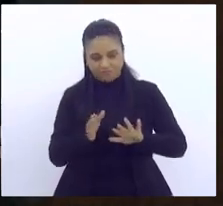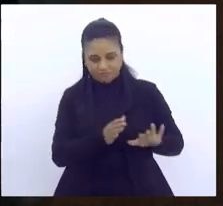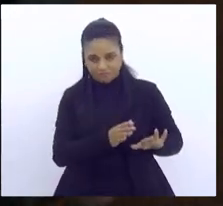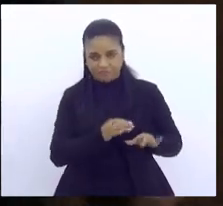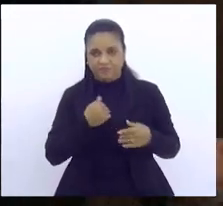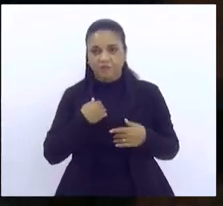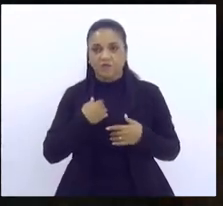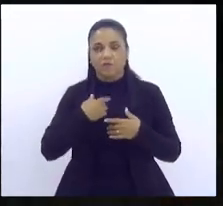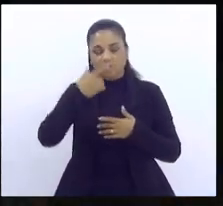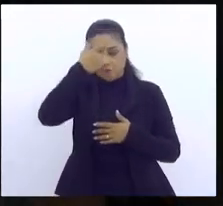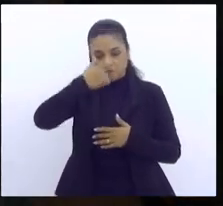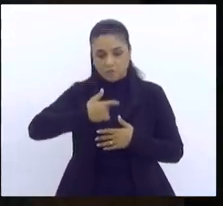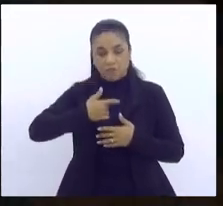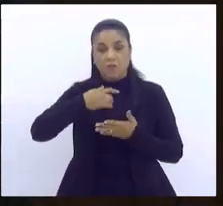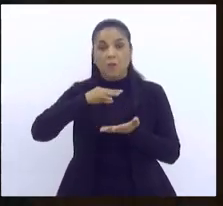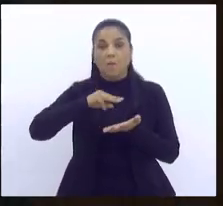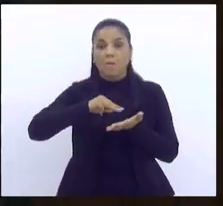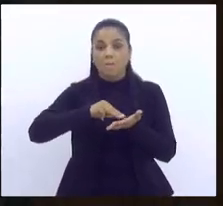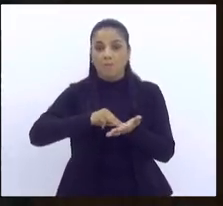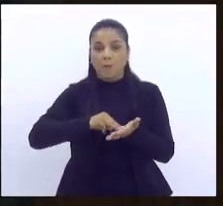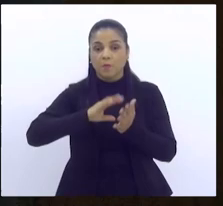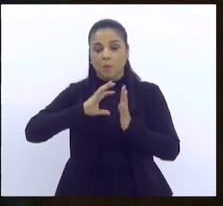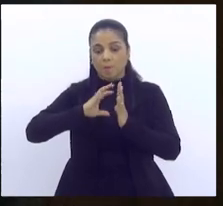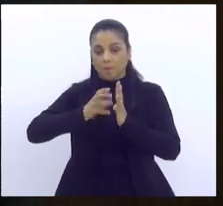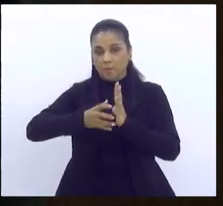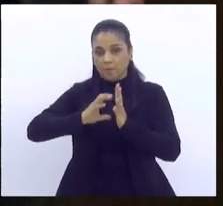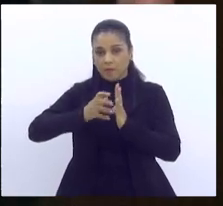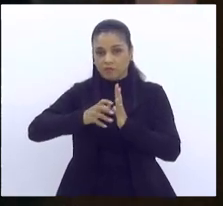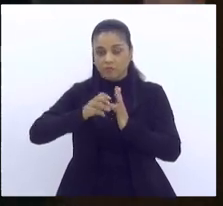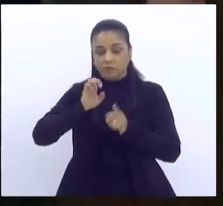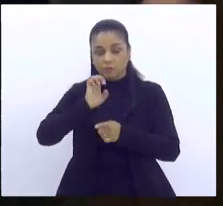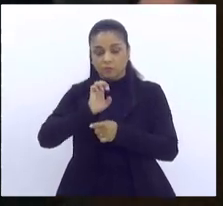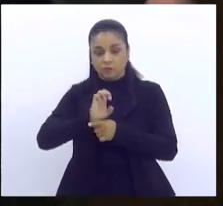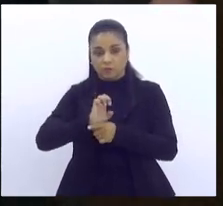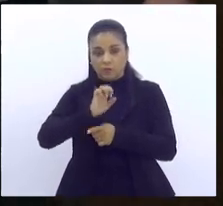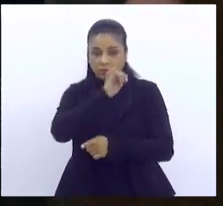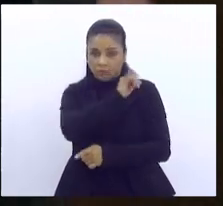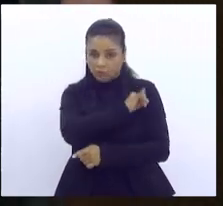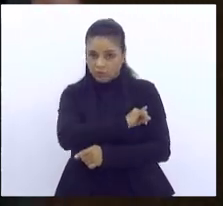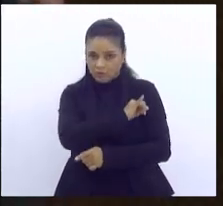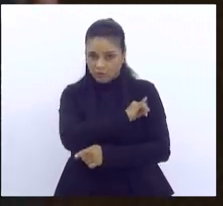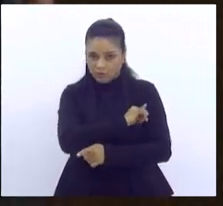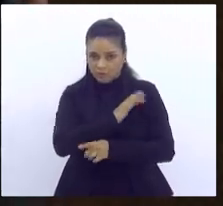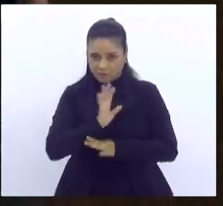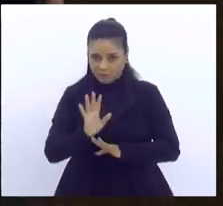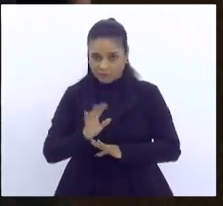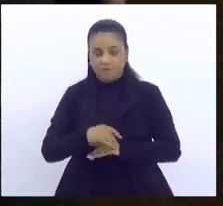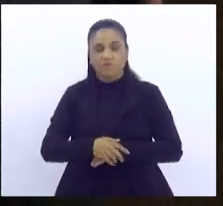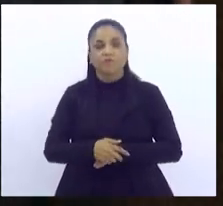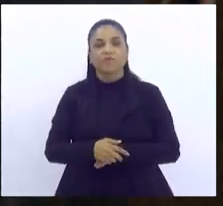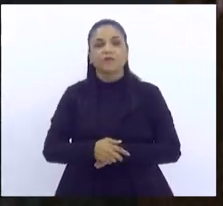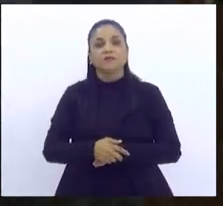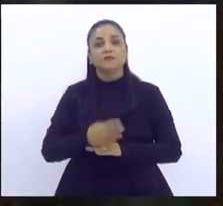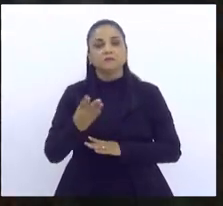como membro do Partido do Estado do Rio de Janeiro. Senhor